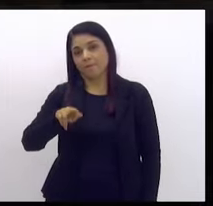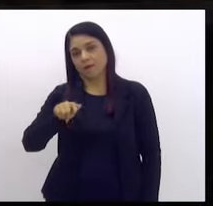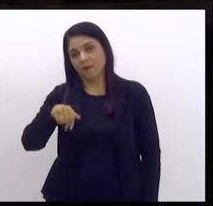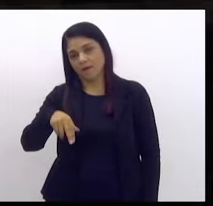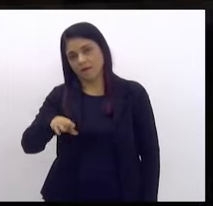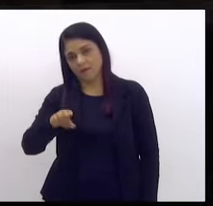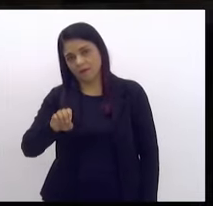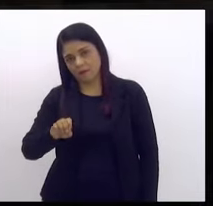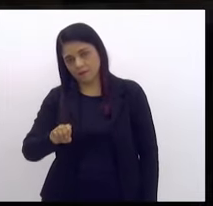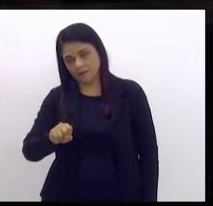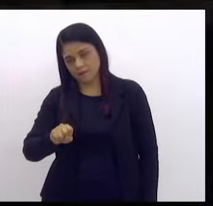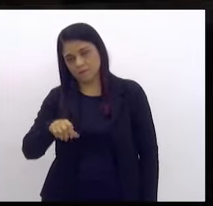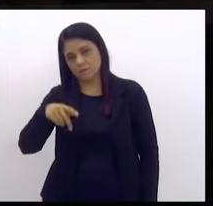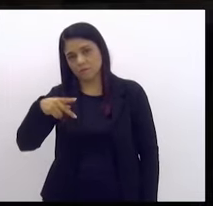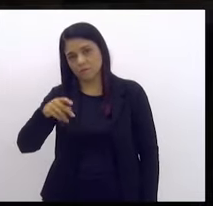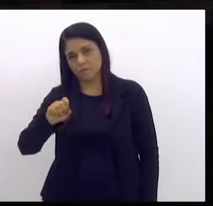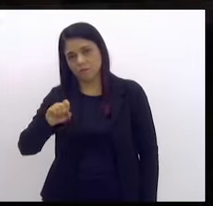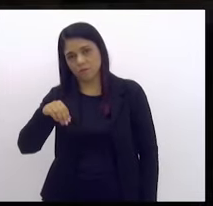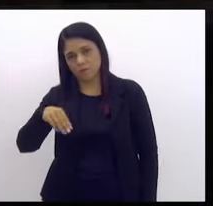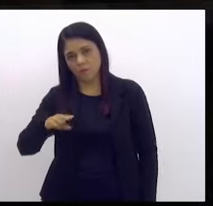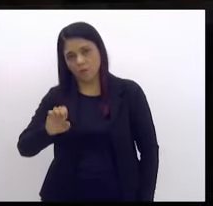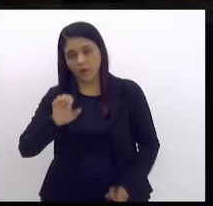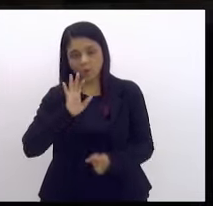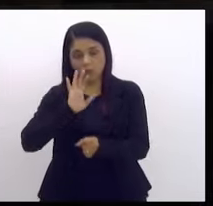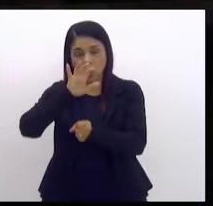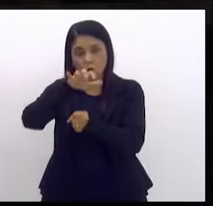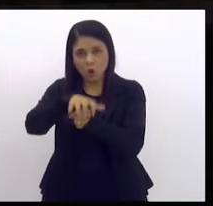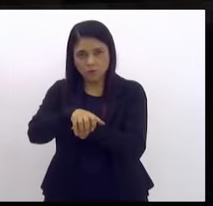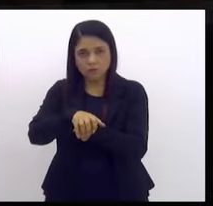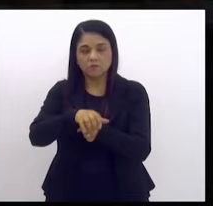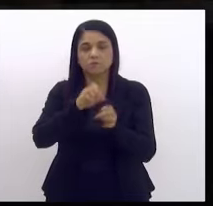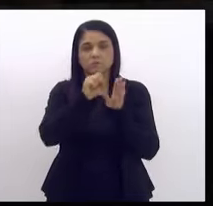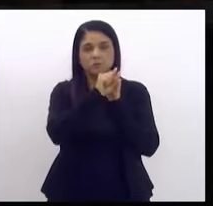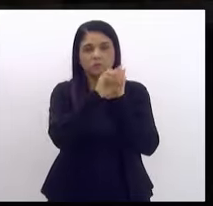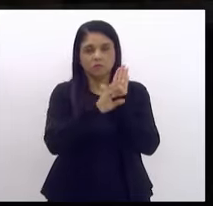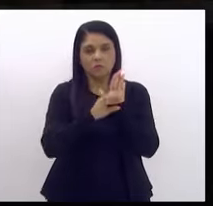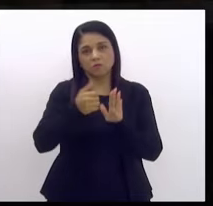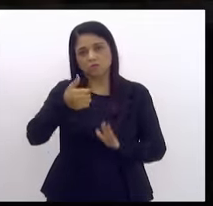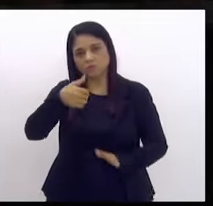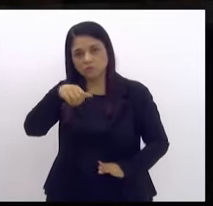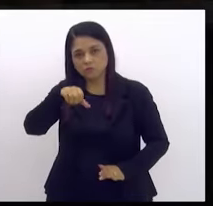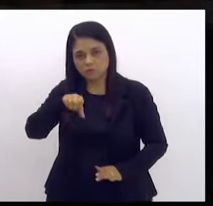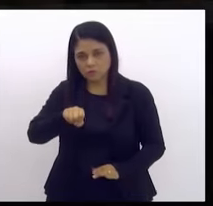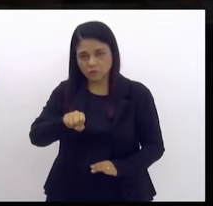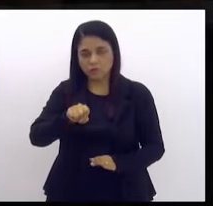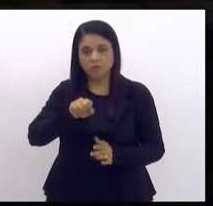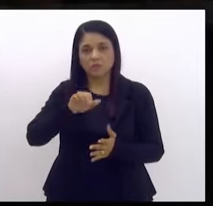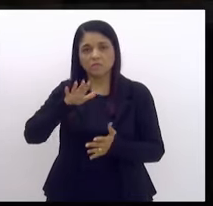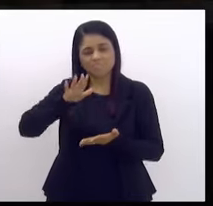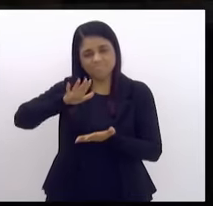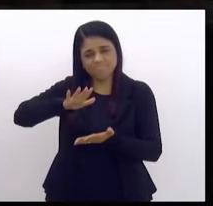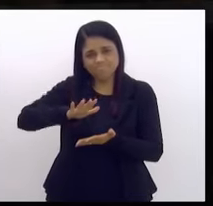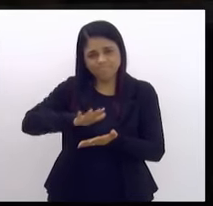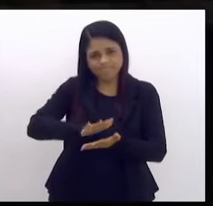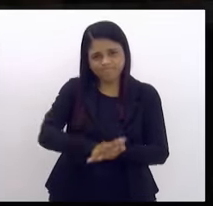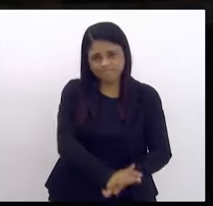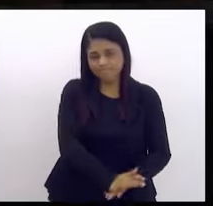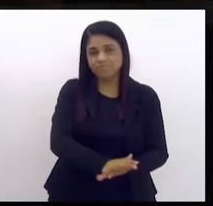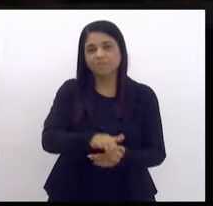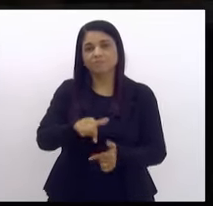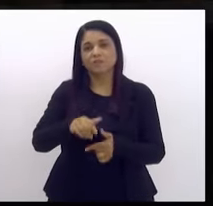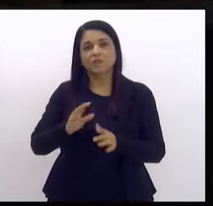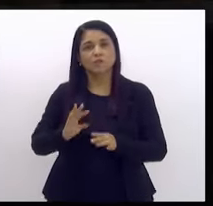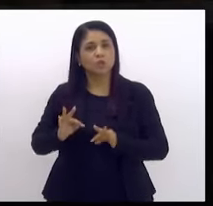da recolonização que ocorreu no século XVIII, que esmagou toda a contribuição,